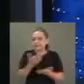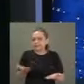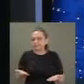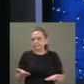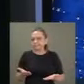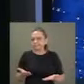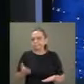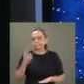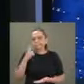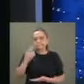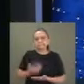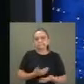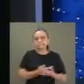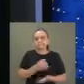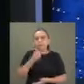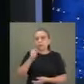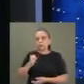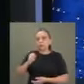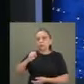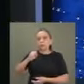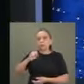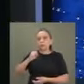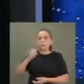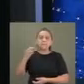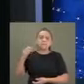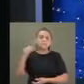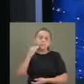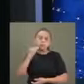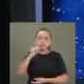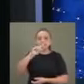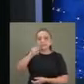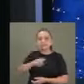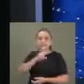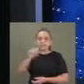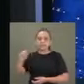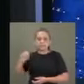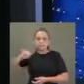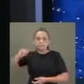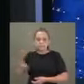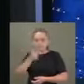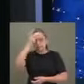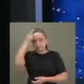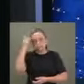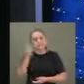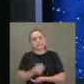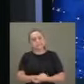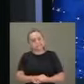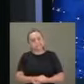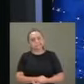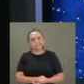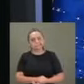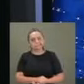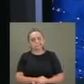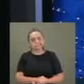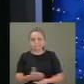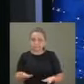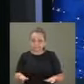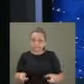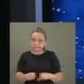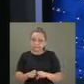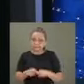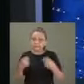milhões e meio de pessoas axi então registrar o aumento significativo